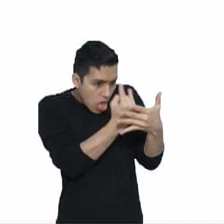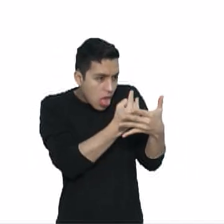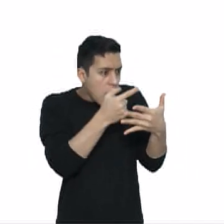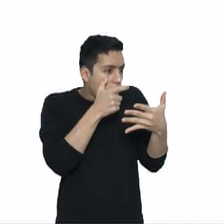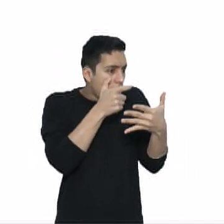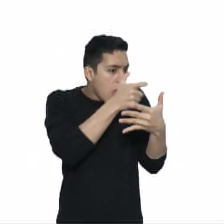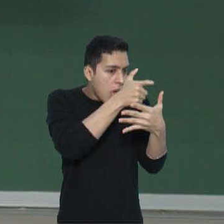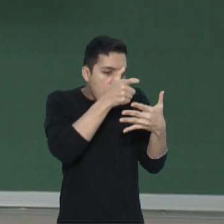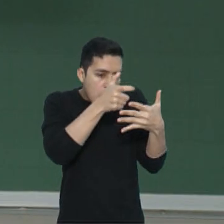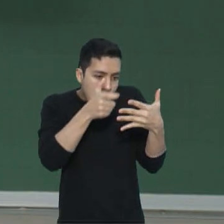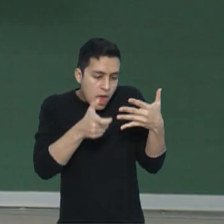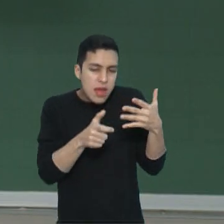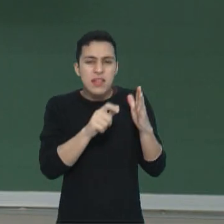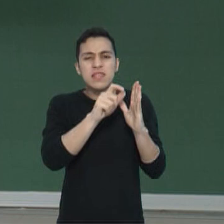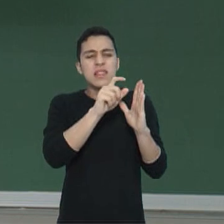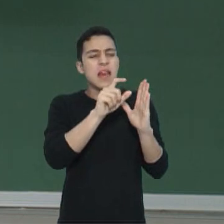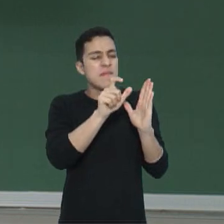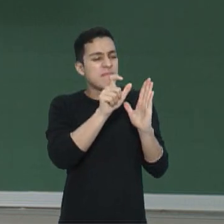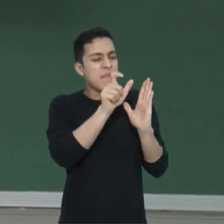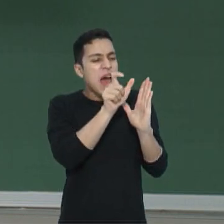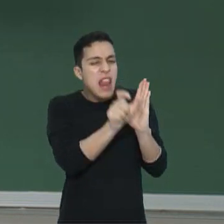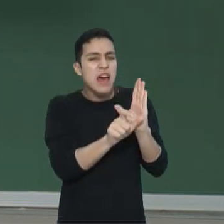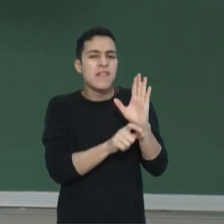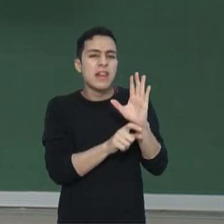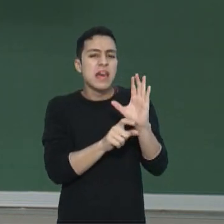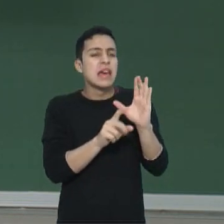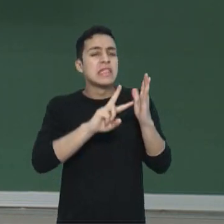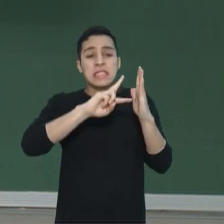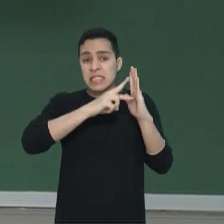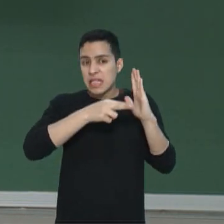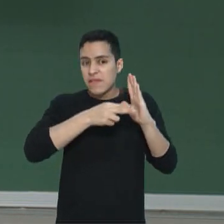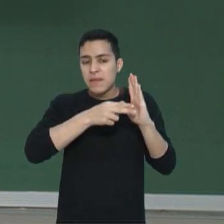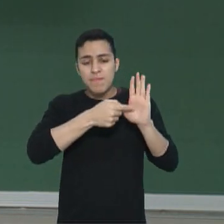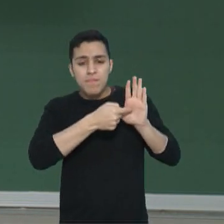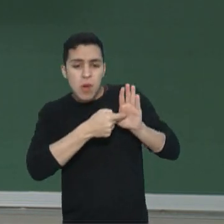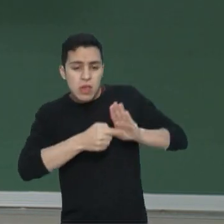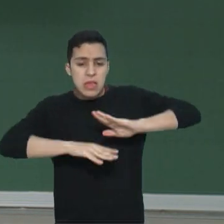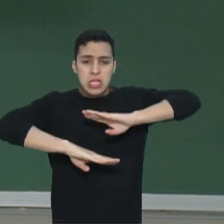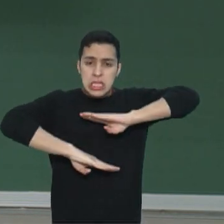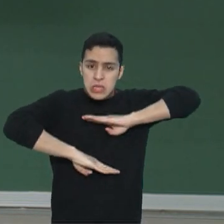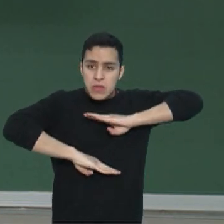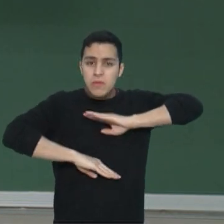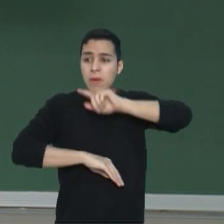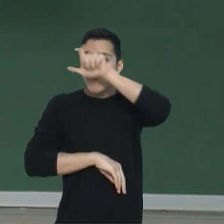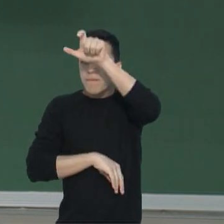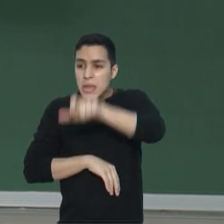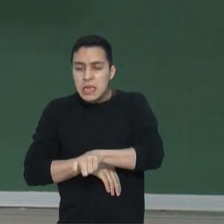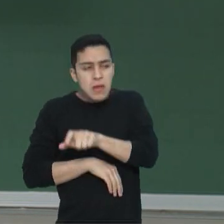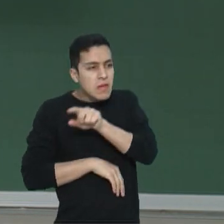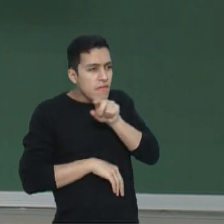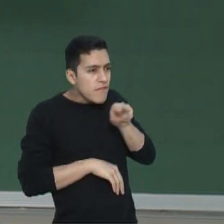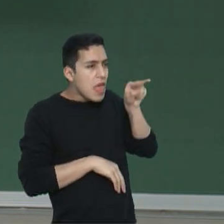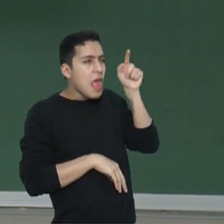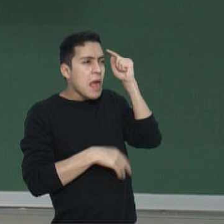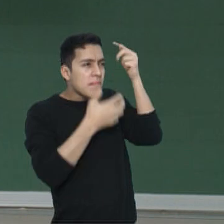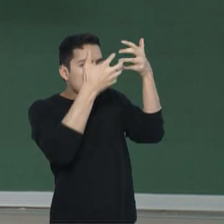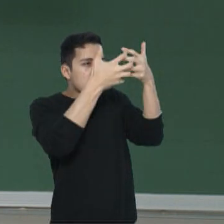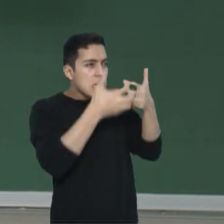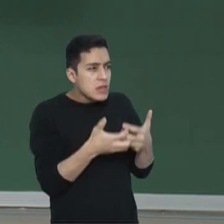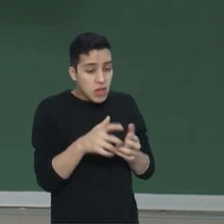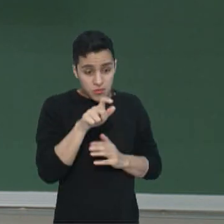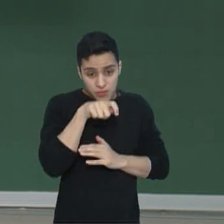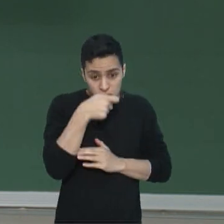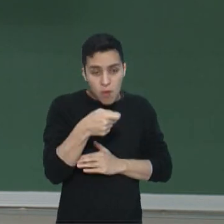esse termo, ele introduz algumas situações ali para a pessoa pensar e refletir sobre o uso da